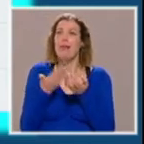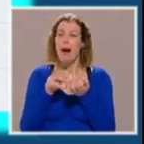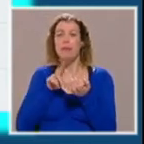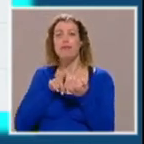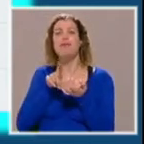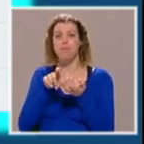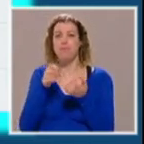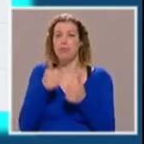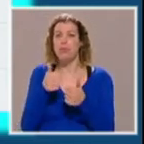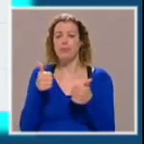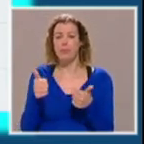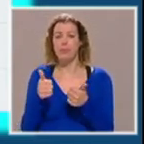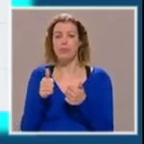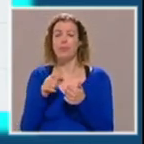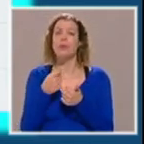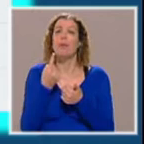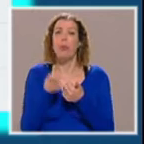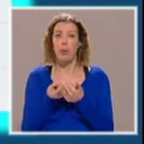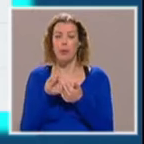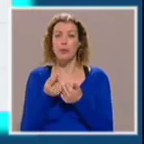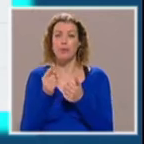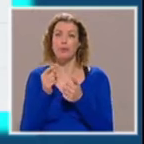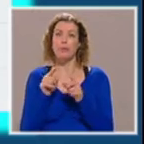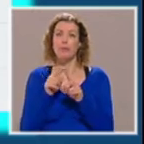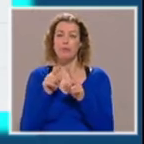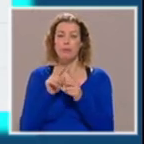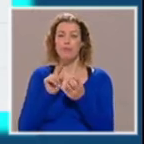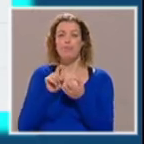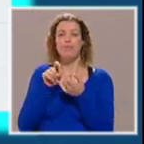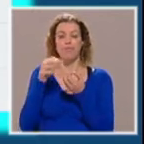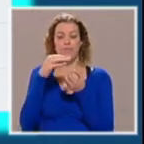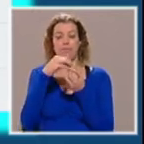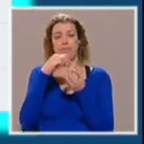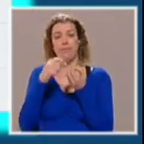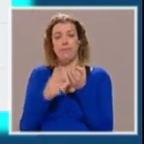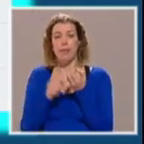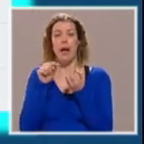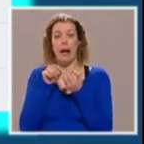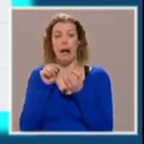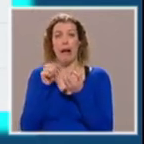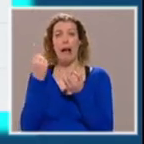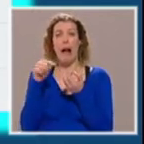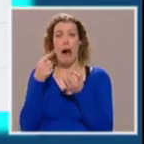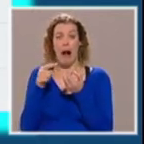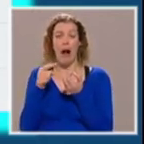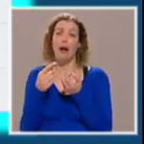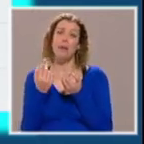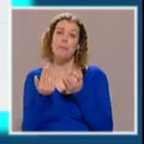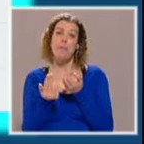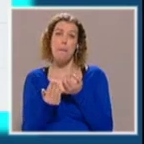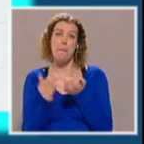só se tornam férteis depois de atingirem o epidídimo. É aqui que se diz que ocorre a maturação